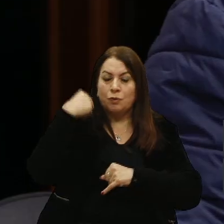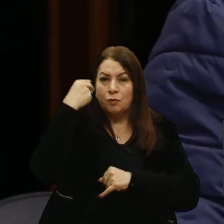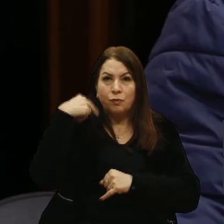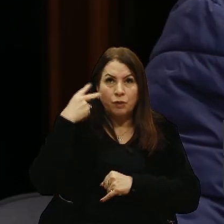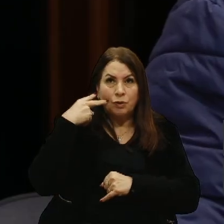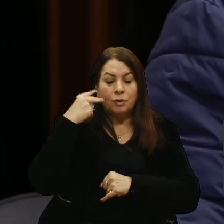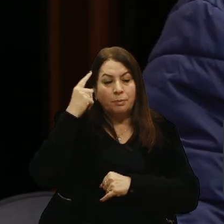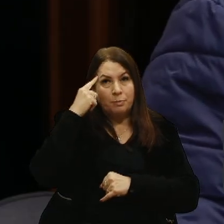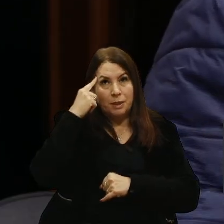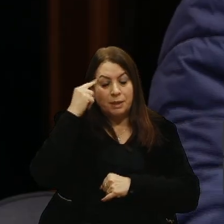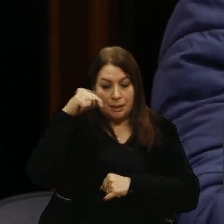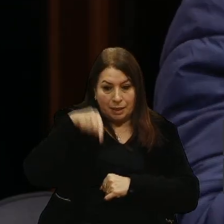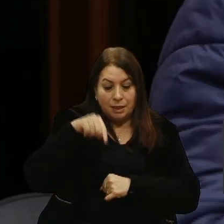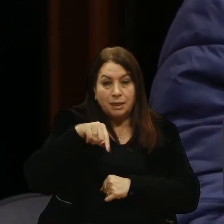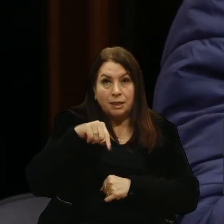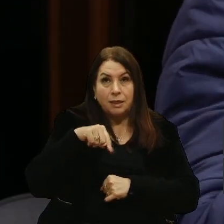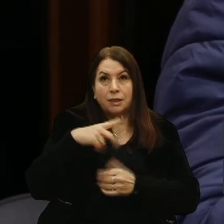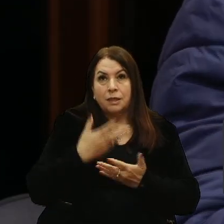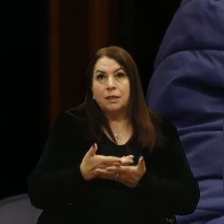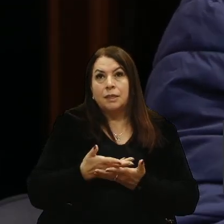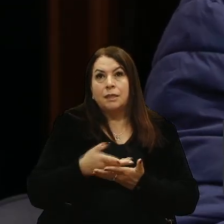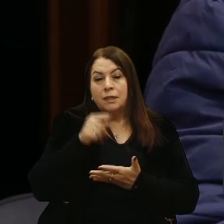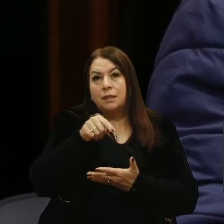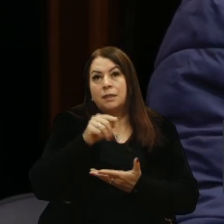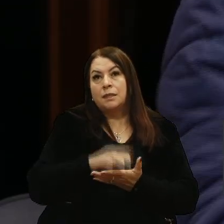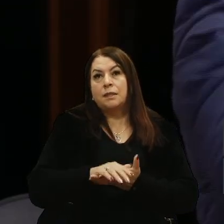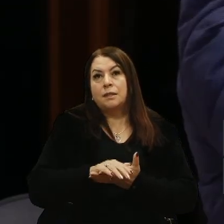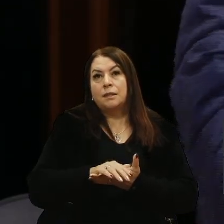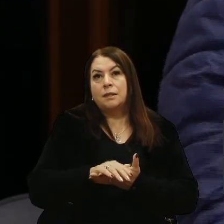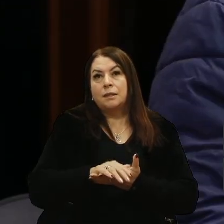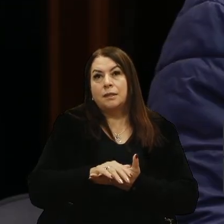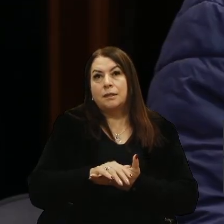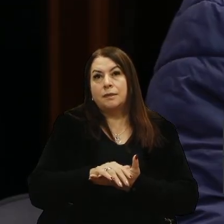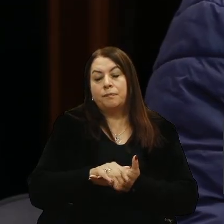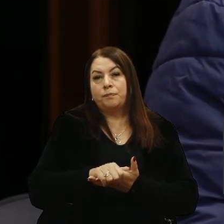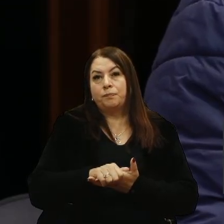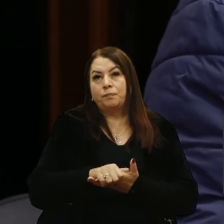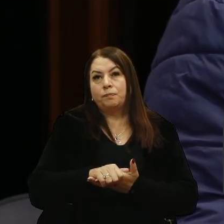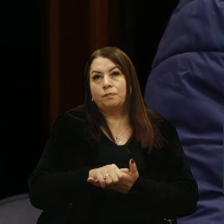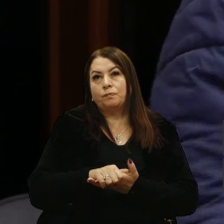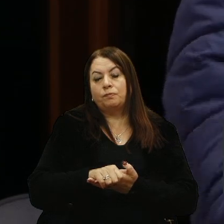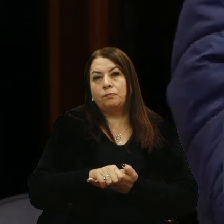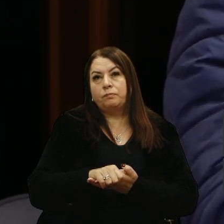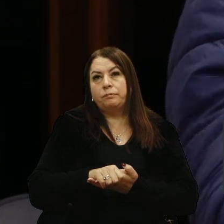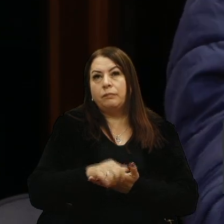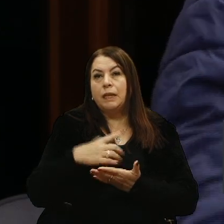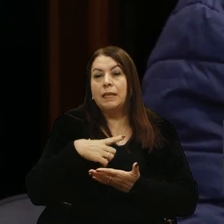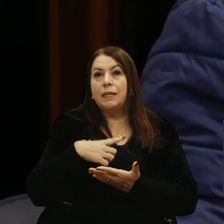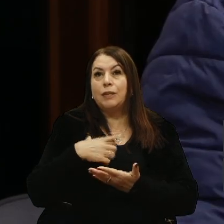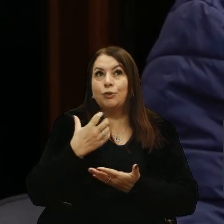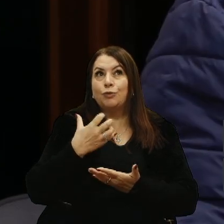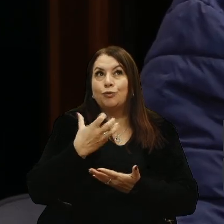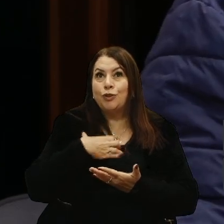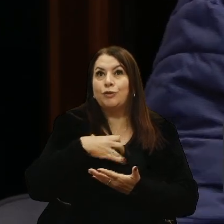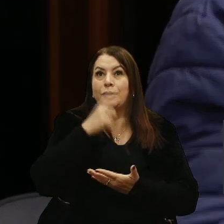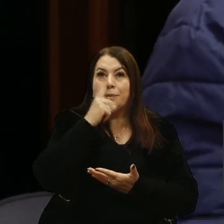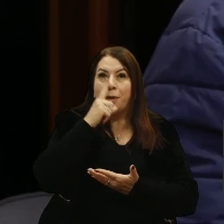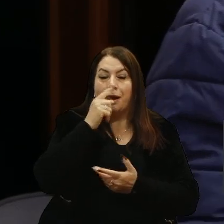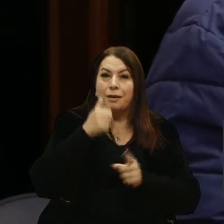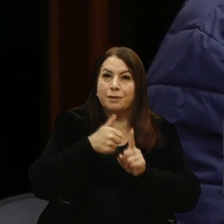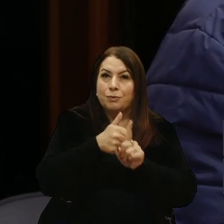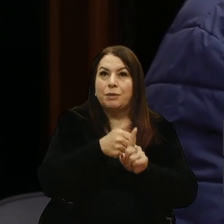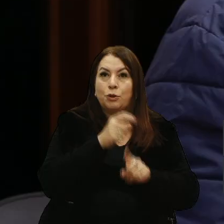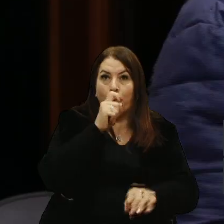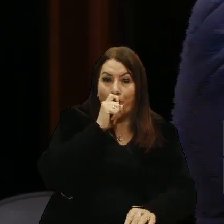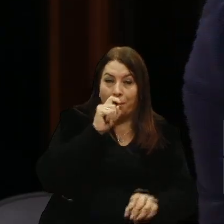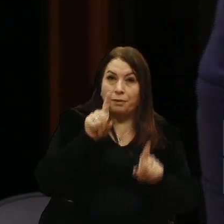pensar no sentido de eu estar aqui, é esse sacerdócio das mães atípicas e dos